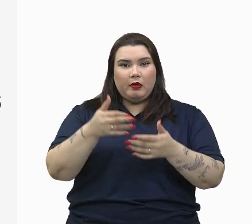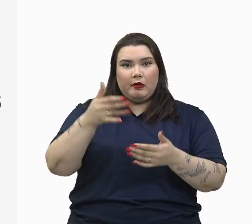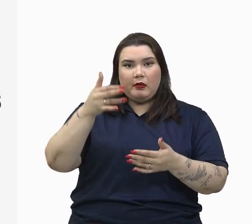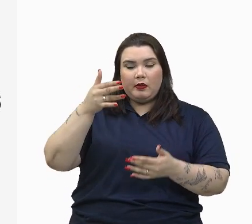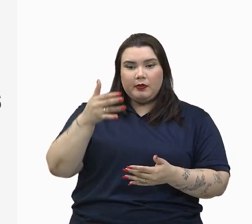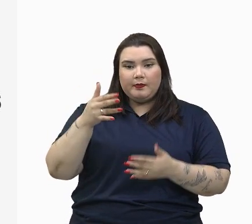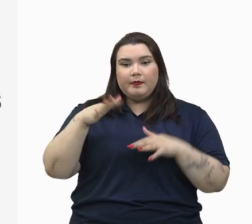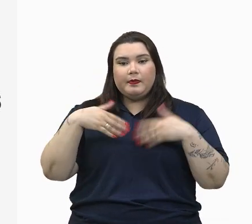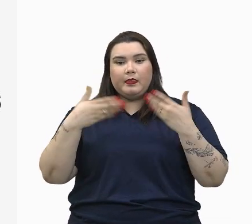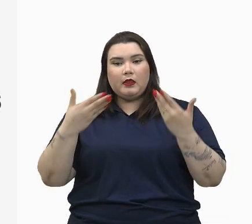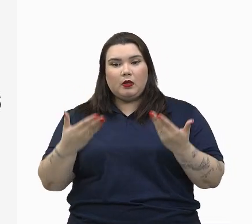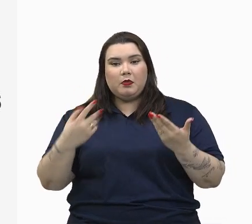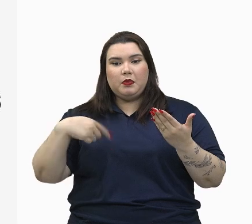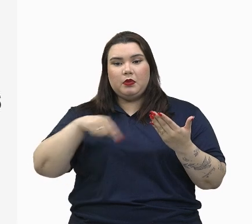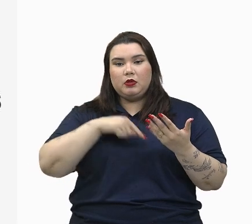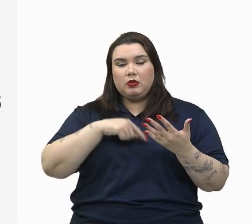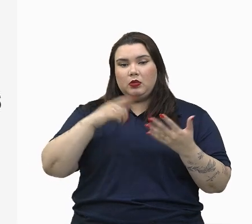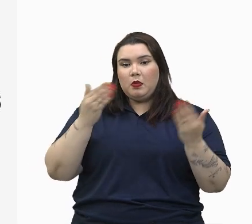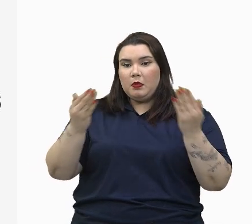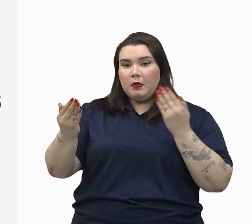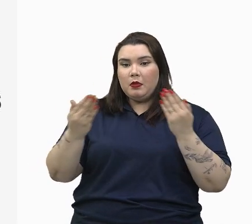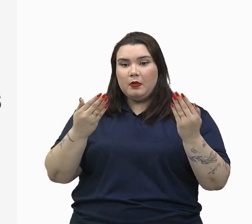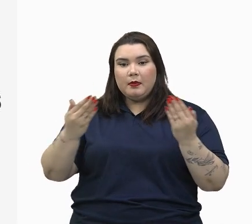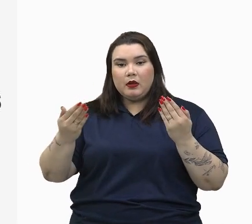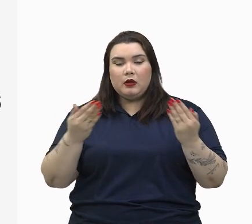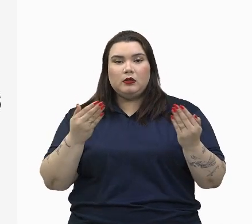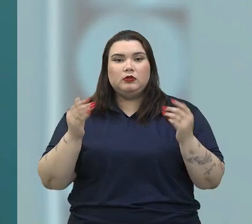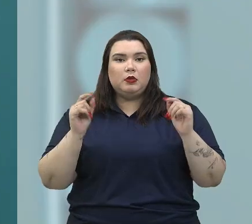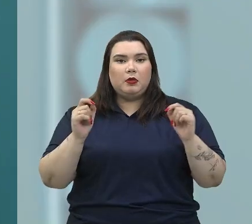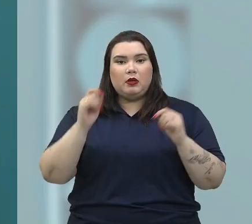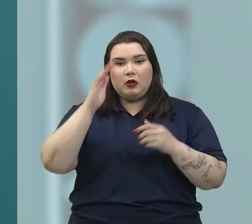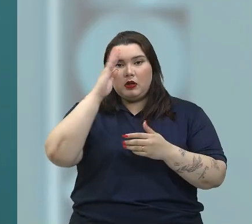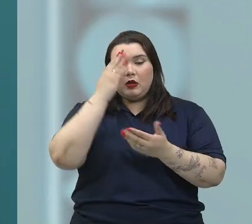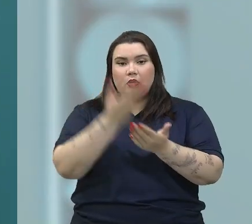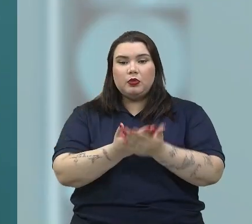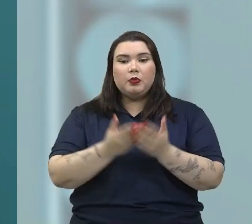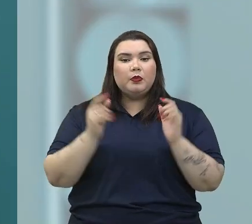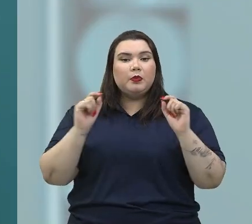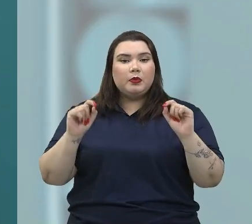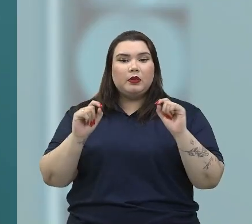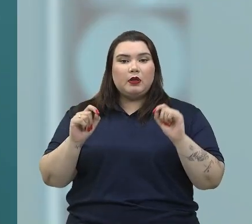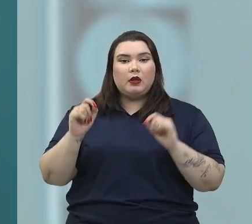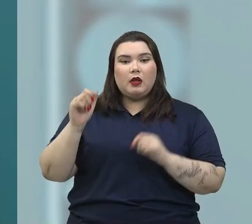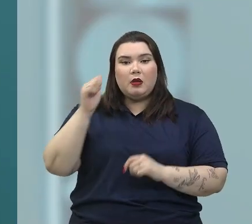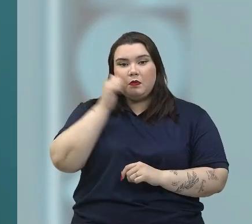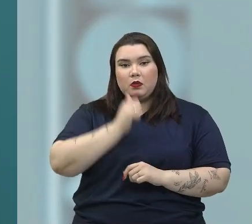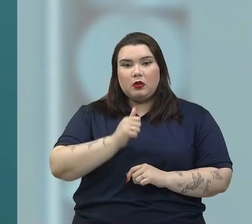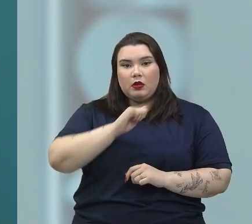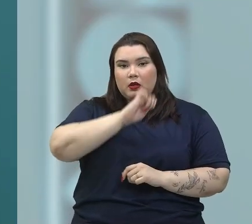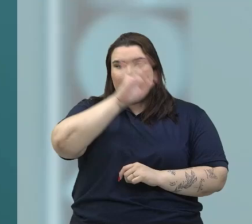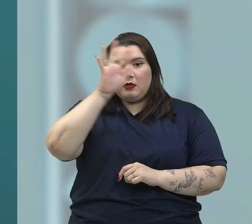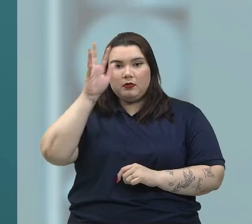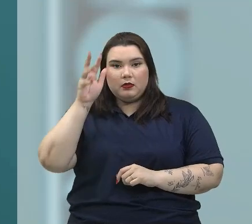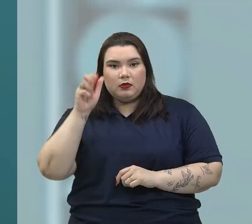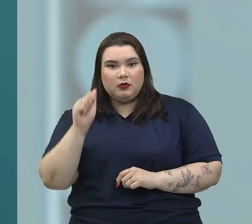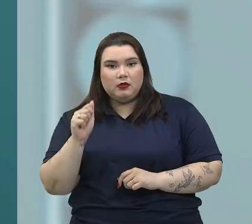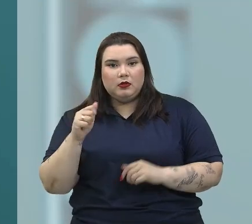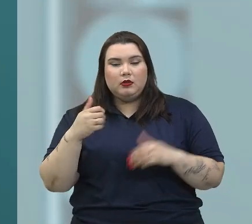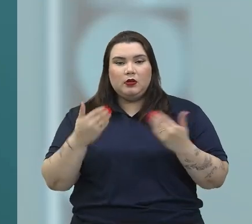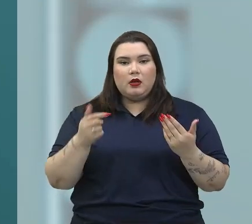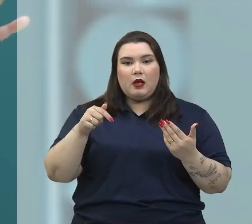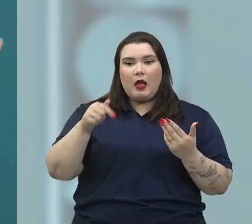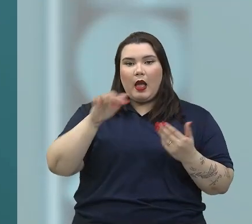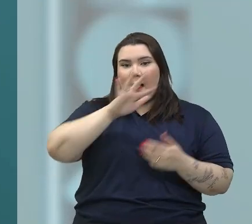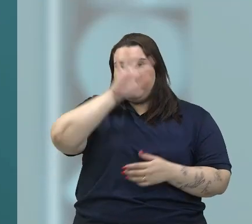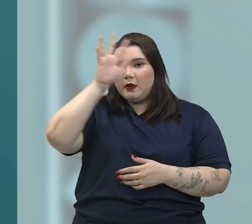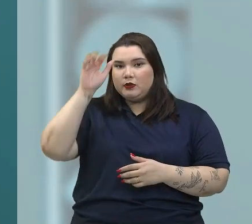aí, só para a gente fazer uma comparação, a gente acredita, não é, que as Amazonas são as Amazonas, né? Ah, falou de